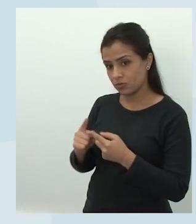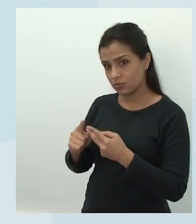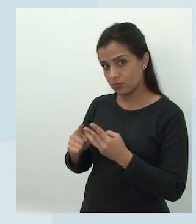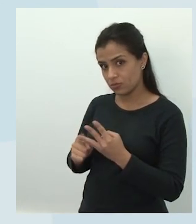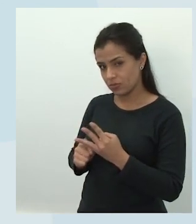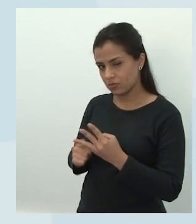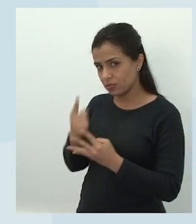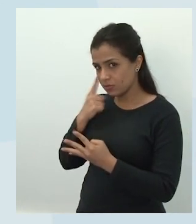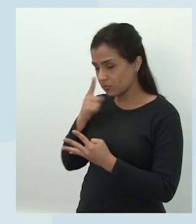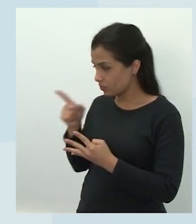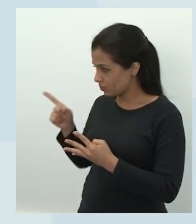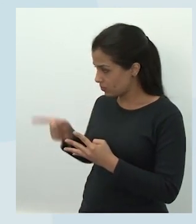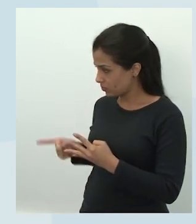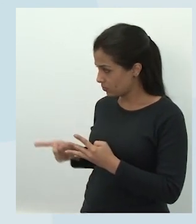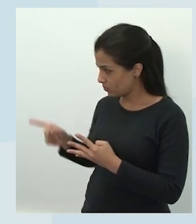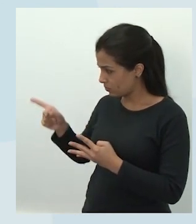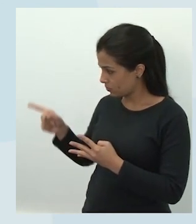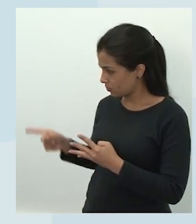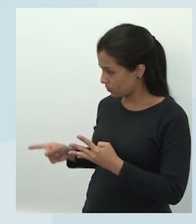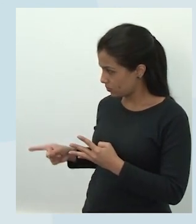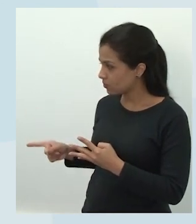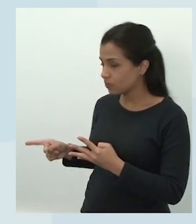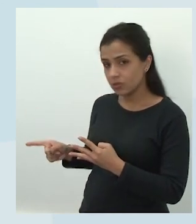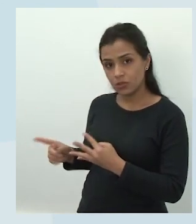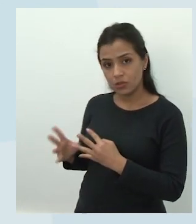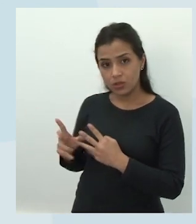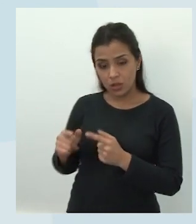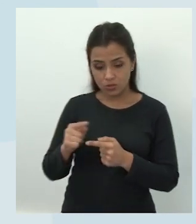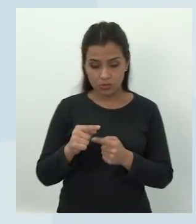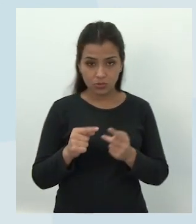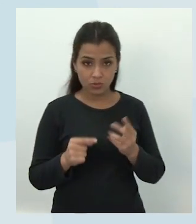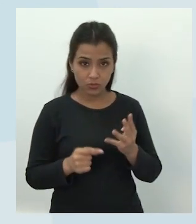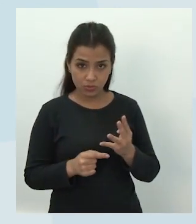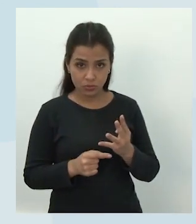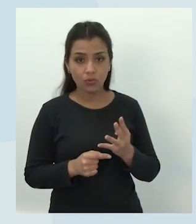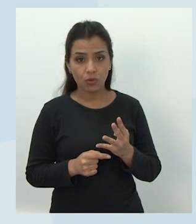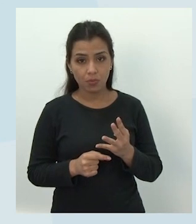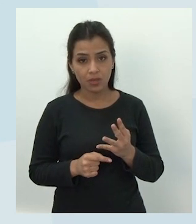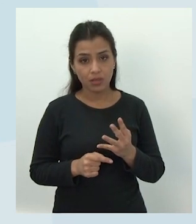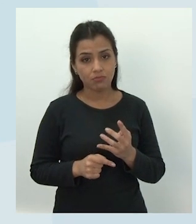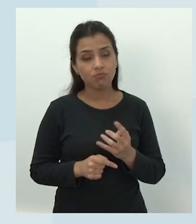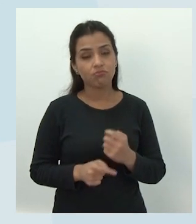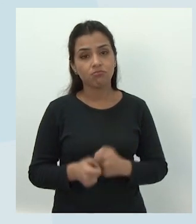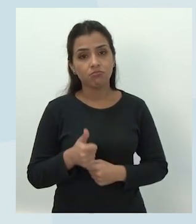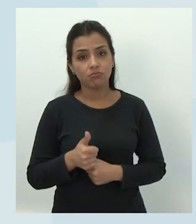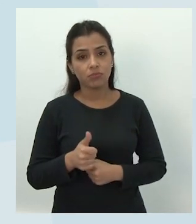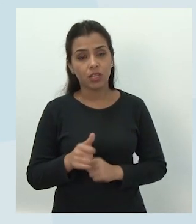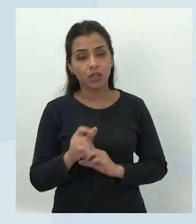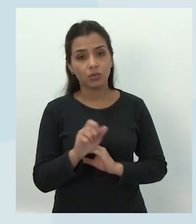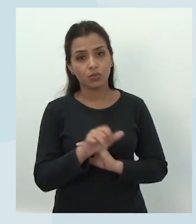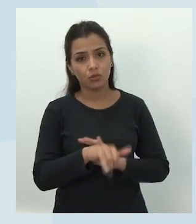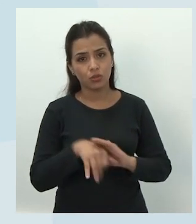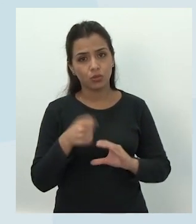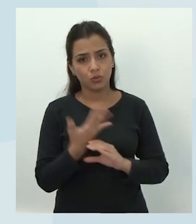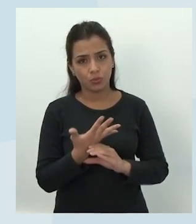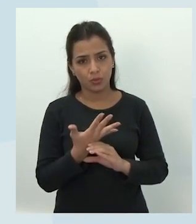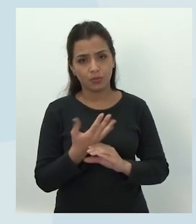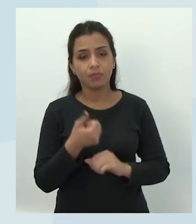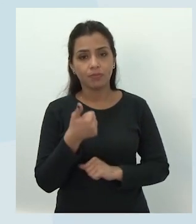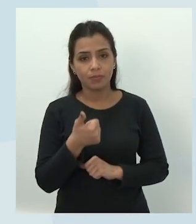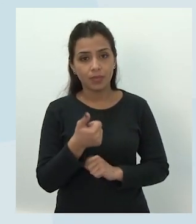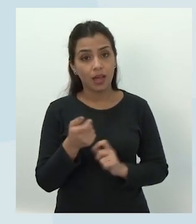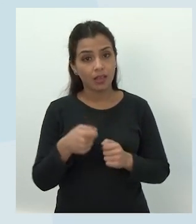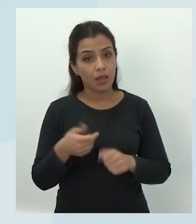da tela, vocês vão ver que todos eles estão no YouTube. Vocês podem ir lá pesquisar, tá? Então,